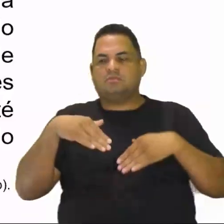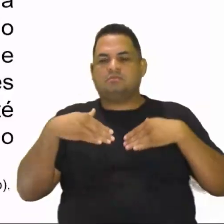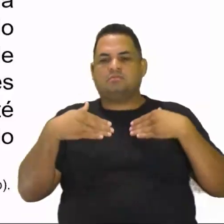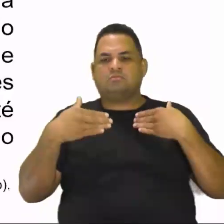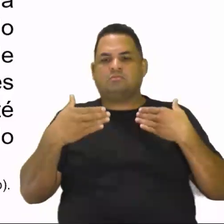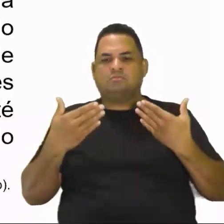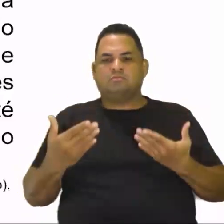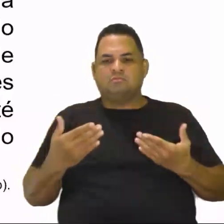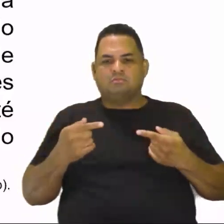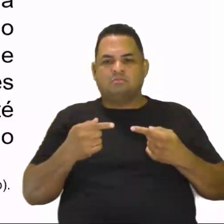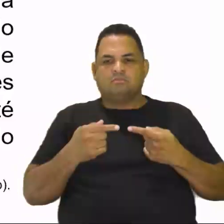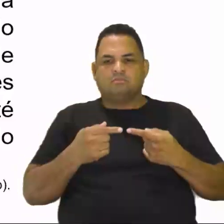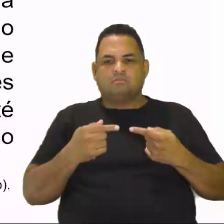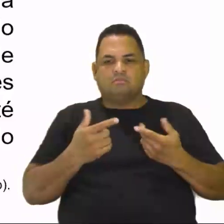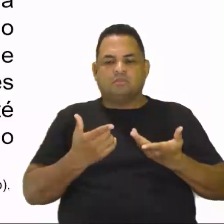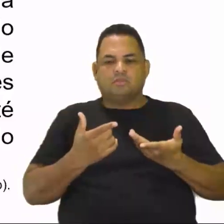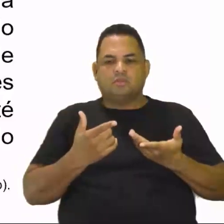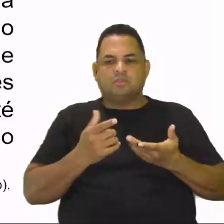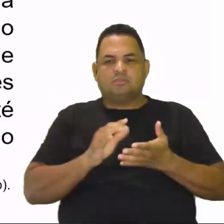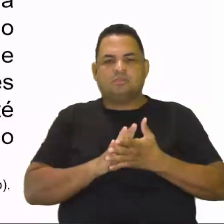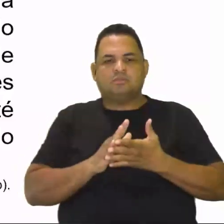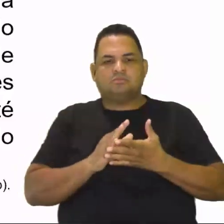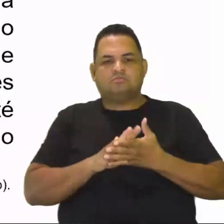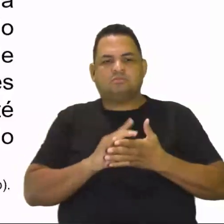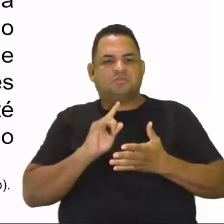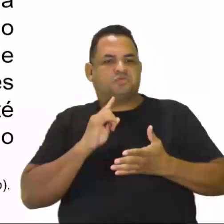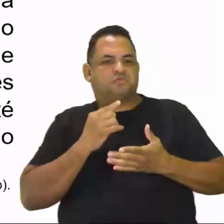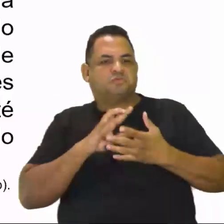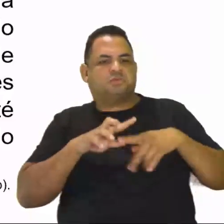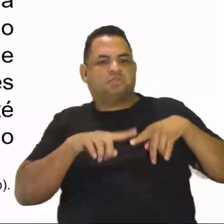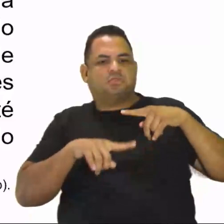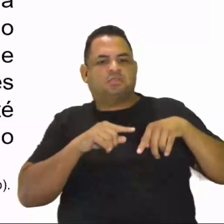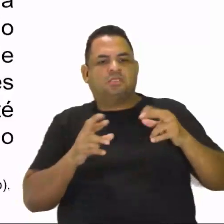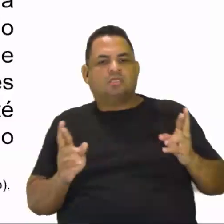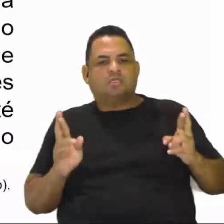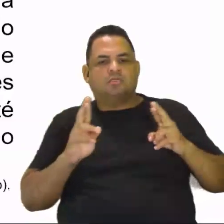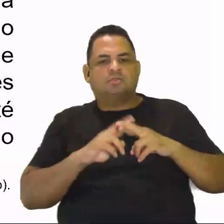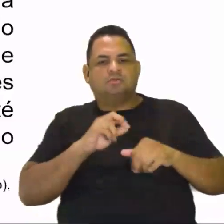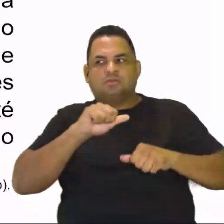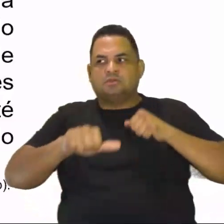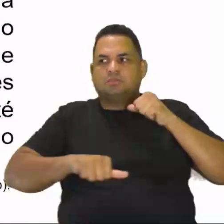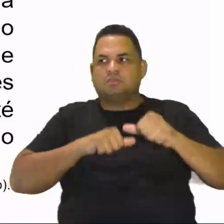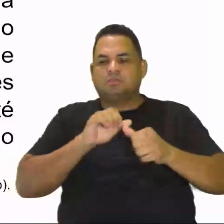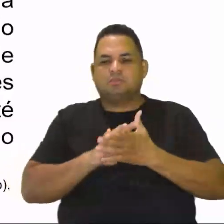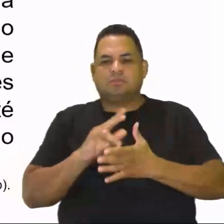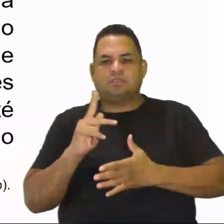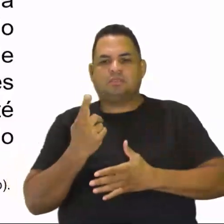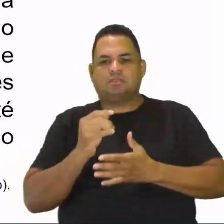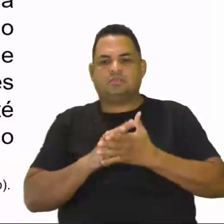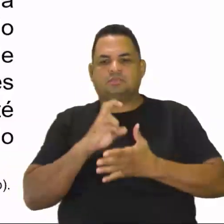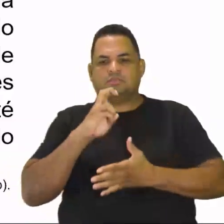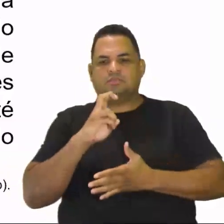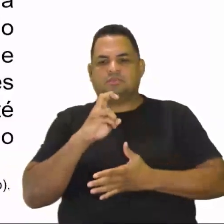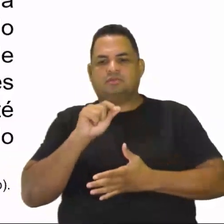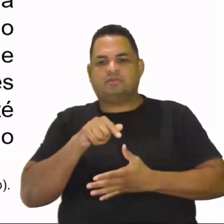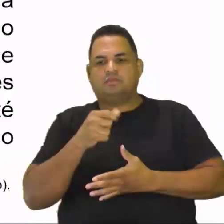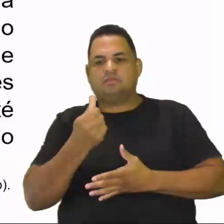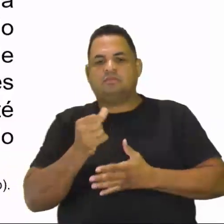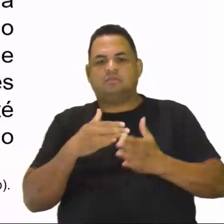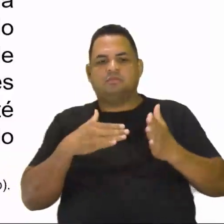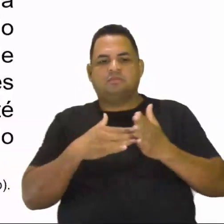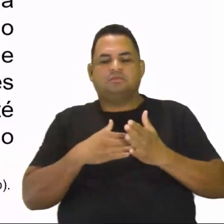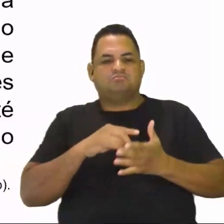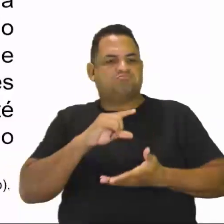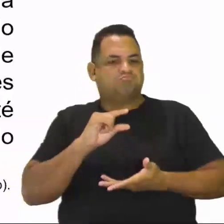ao contatar agentes poluidores, reage modificando seu pH para 5,6,